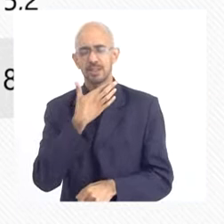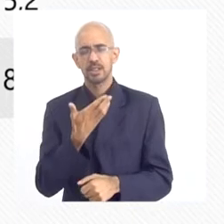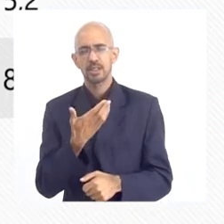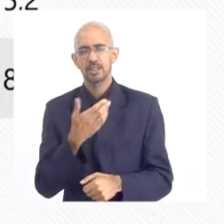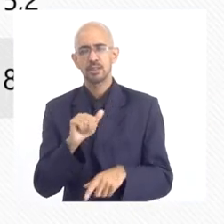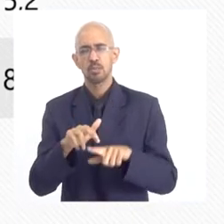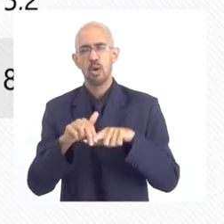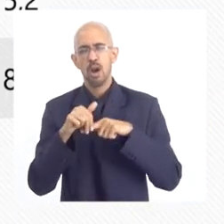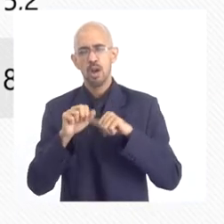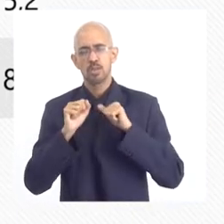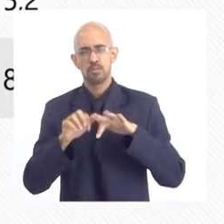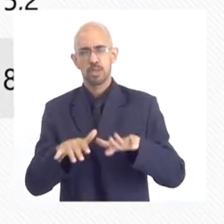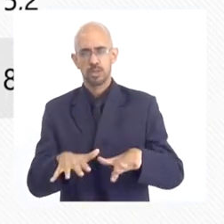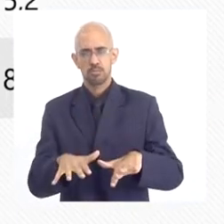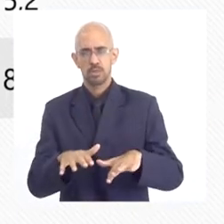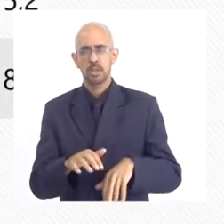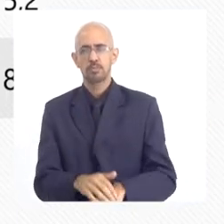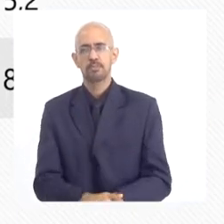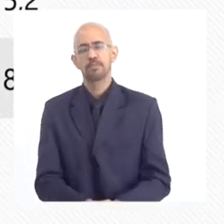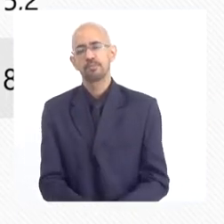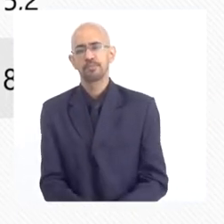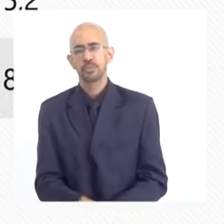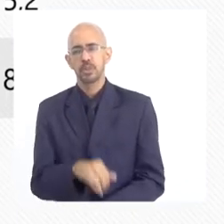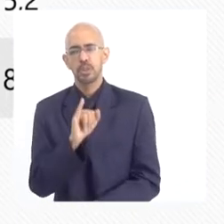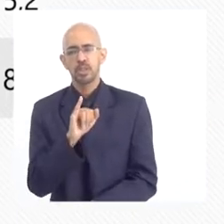da pandemia. O IPCA,